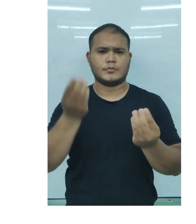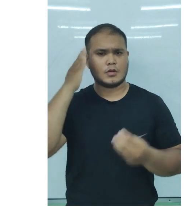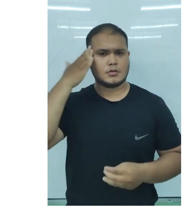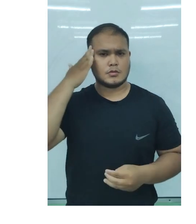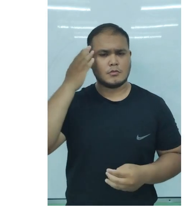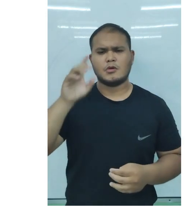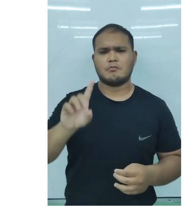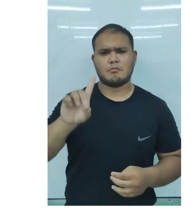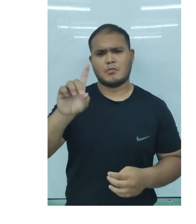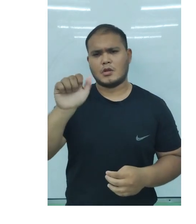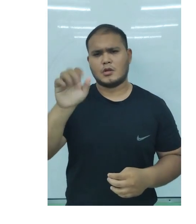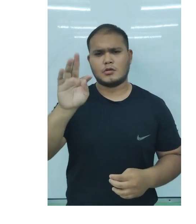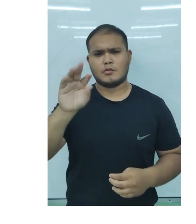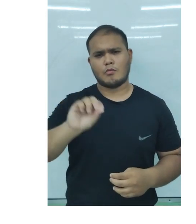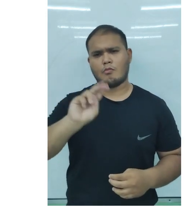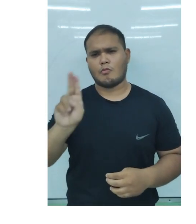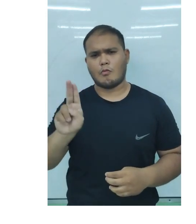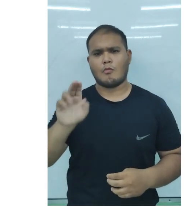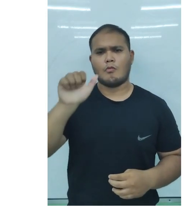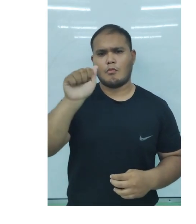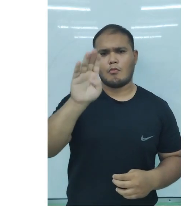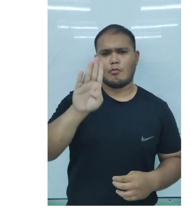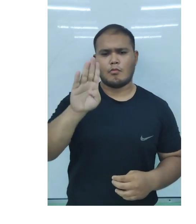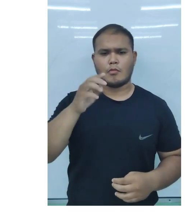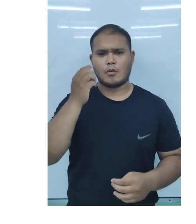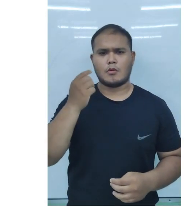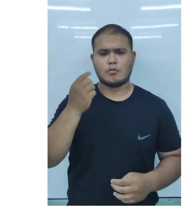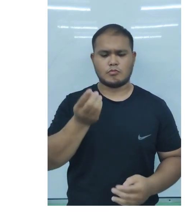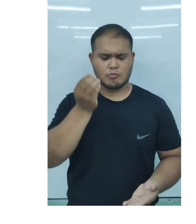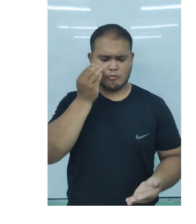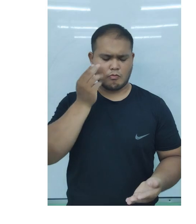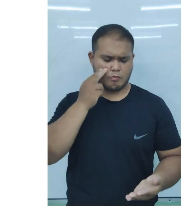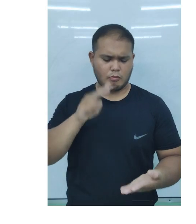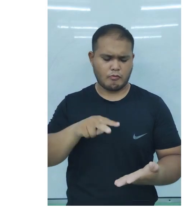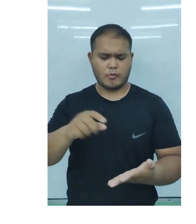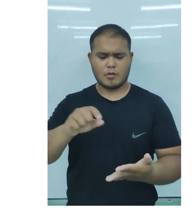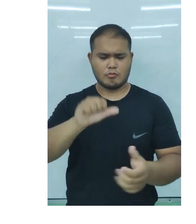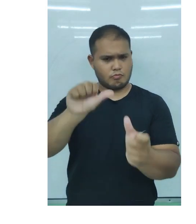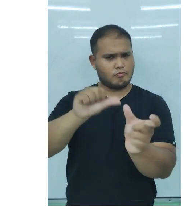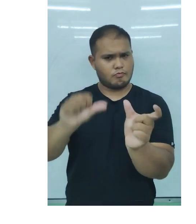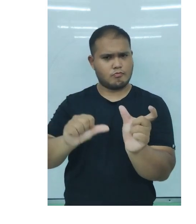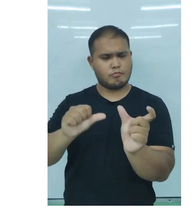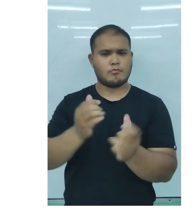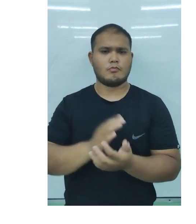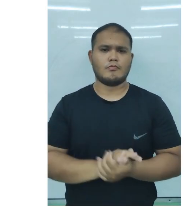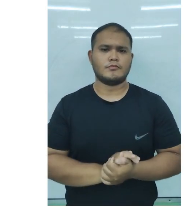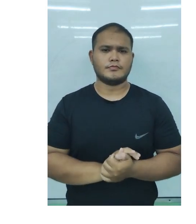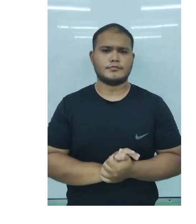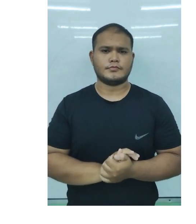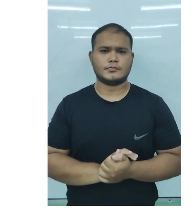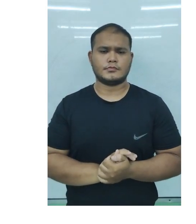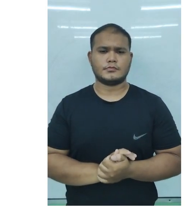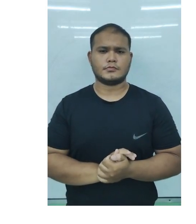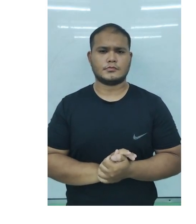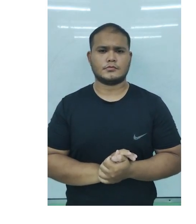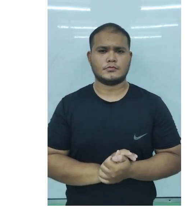gente está trabalhando com o pulcrioribus, né? Vai ser no contexto da